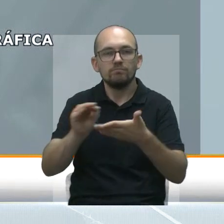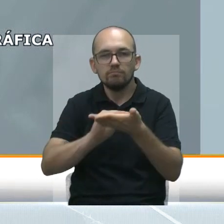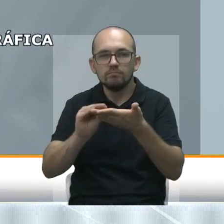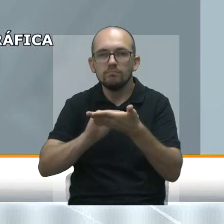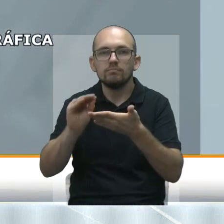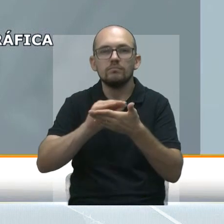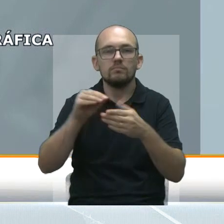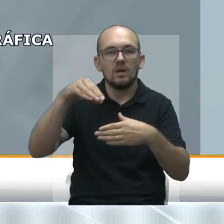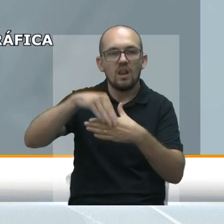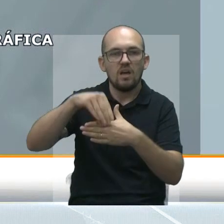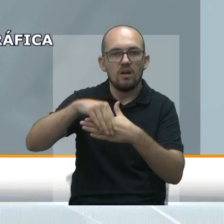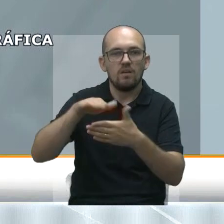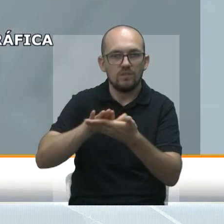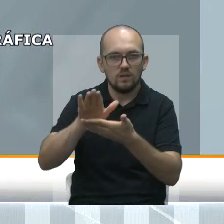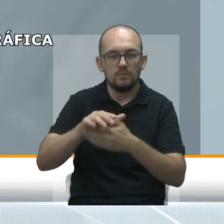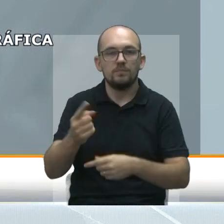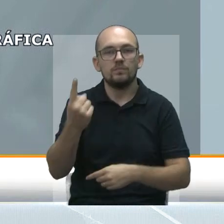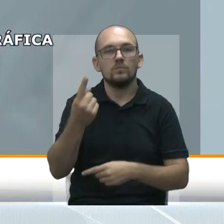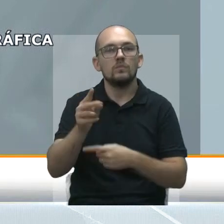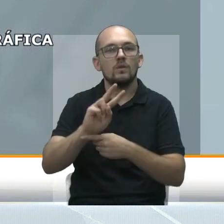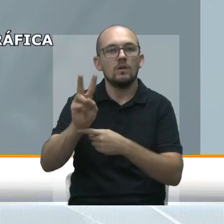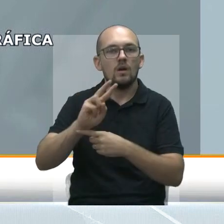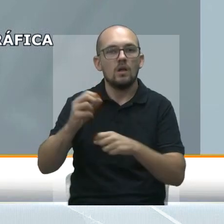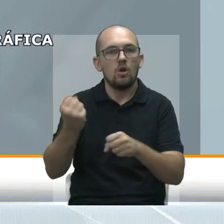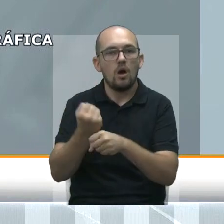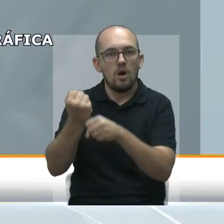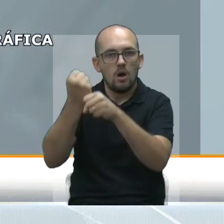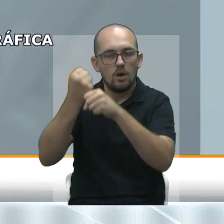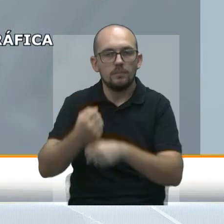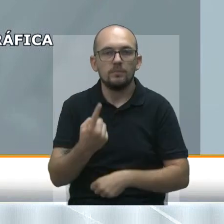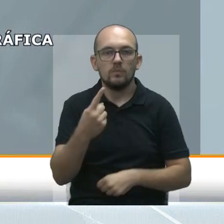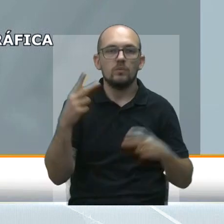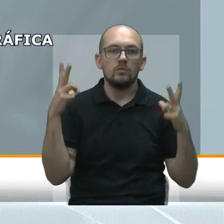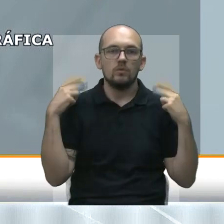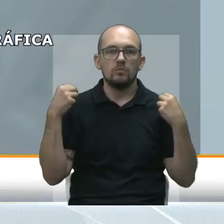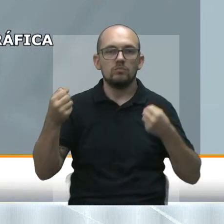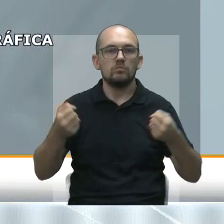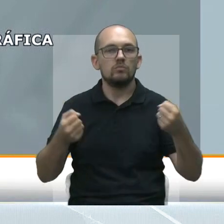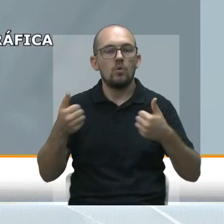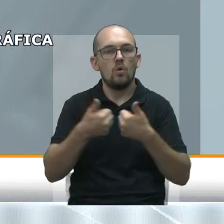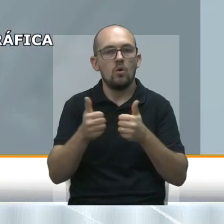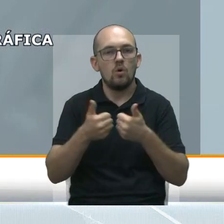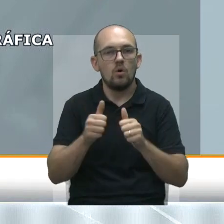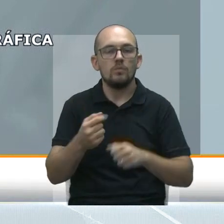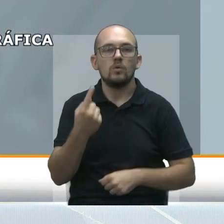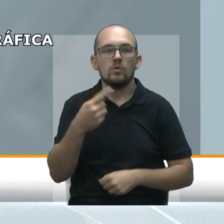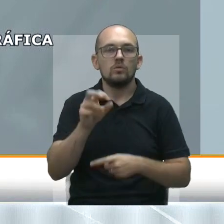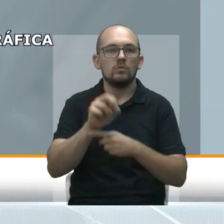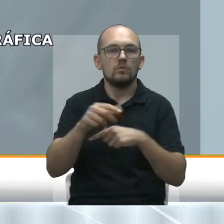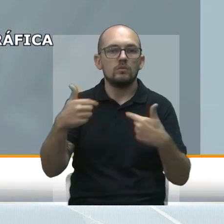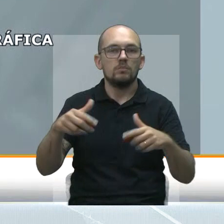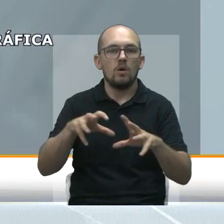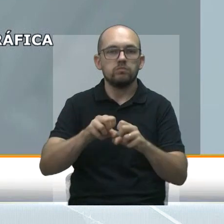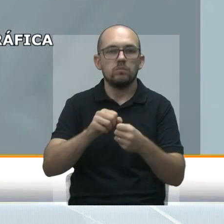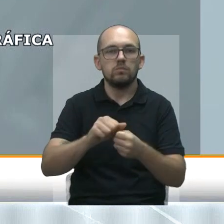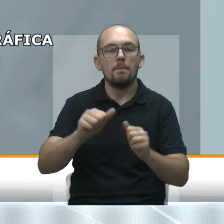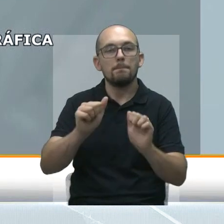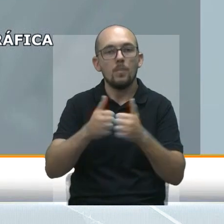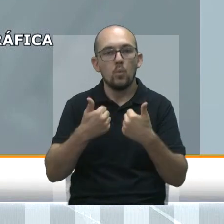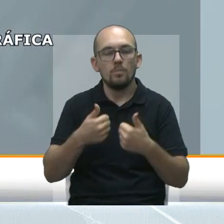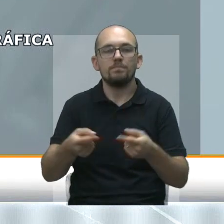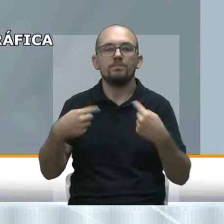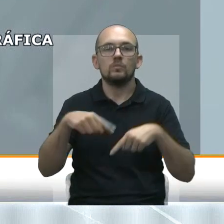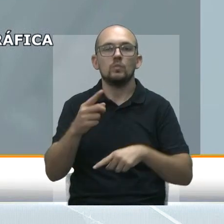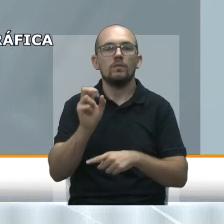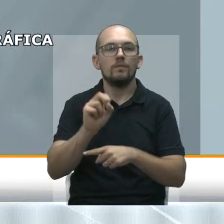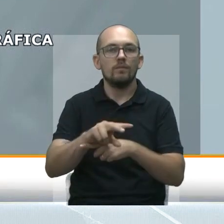indústria gráfica, 1 para encarregado de obras, 1 para motorista de ônibus urbano, 1 vaga para padeiro confeiteiro e 1